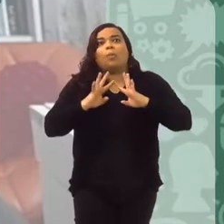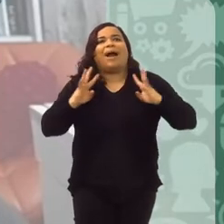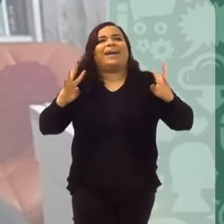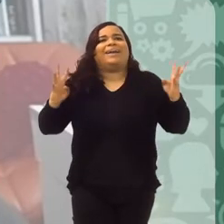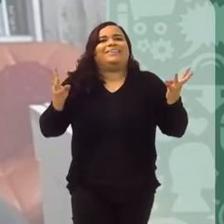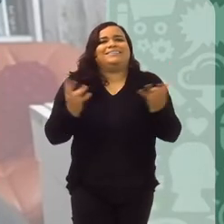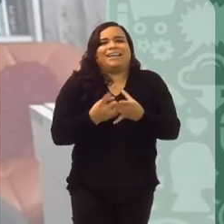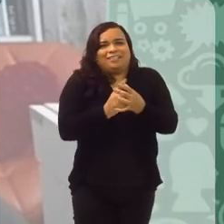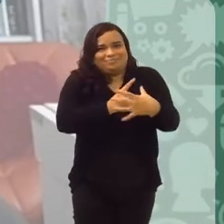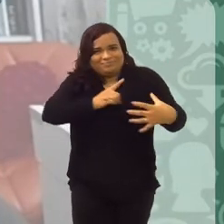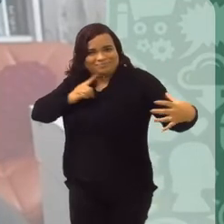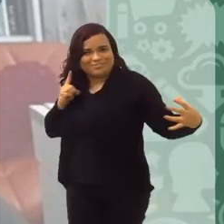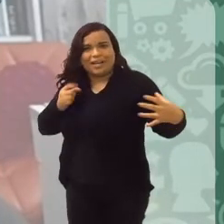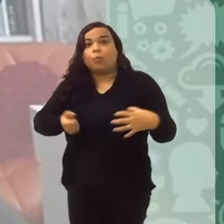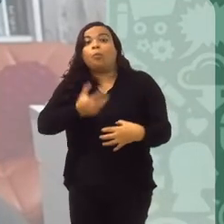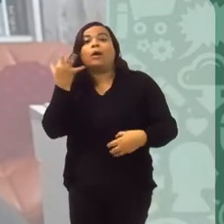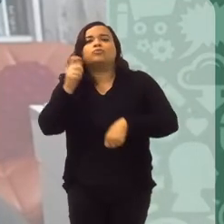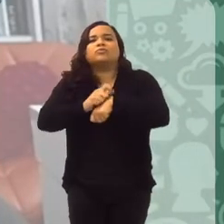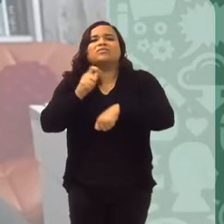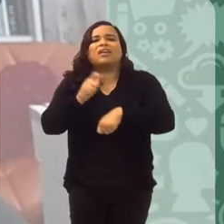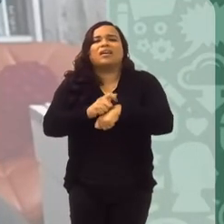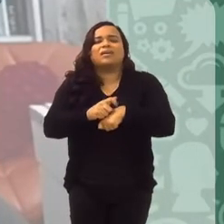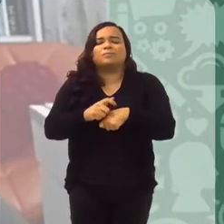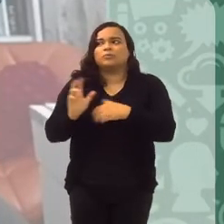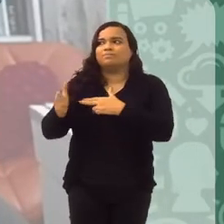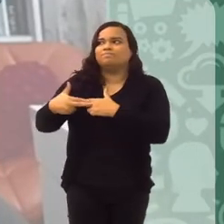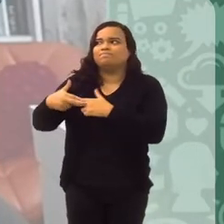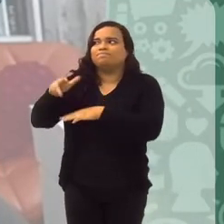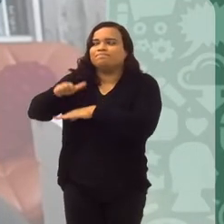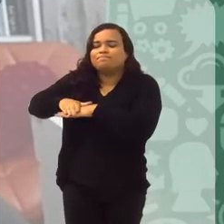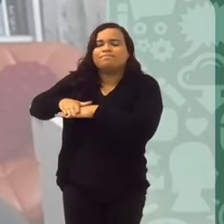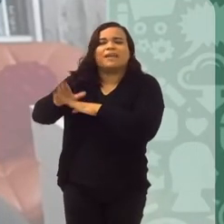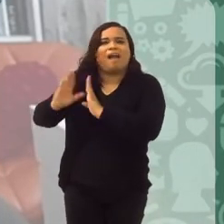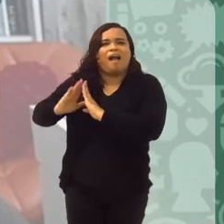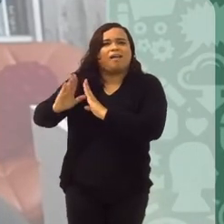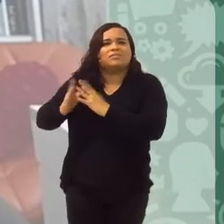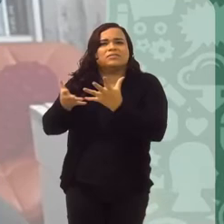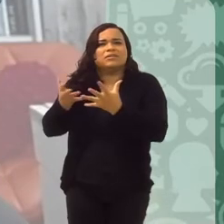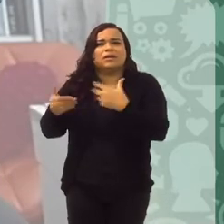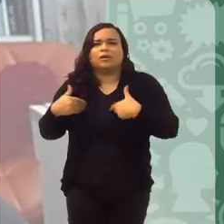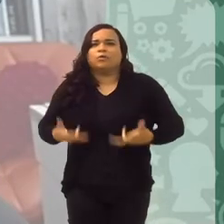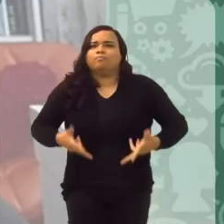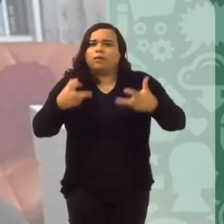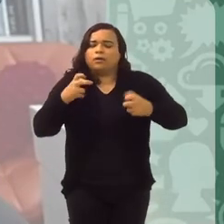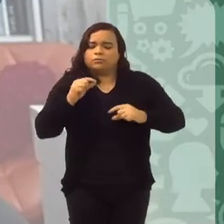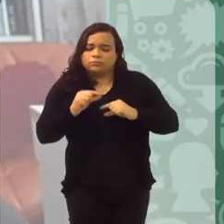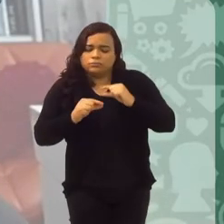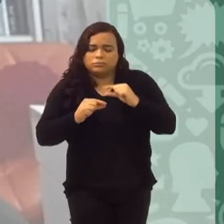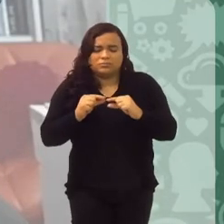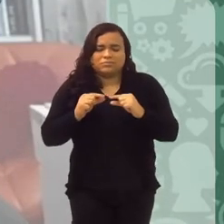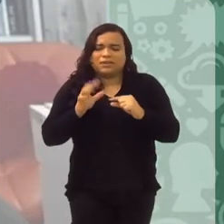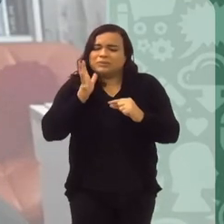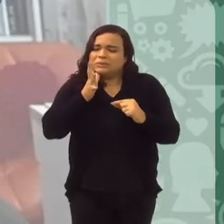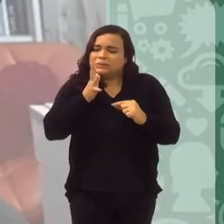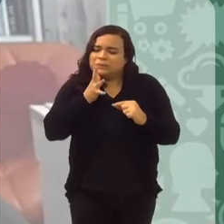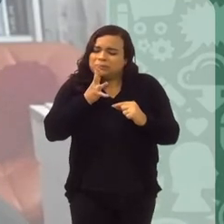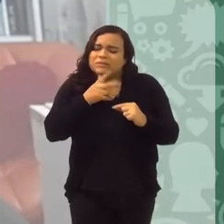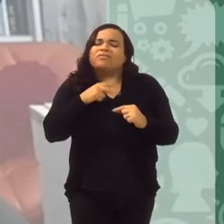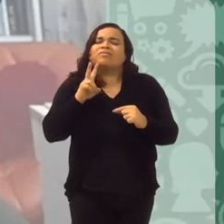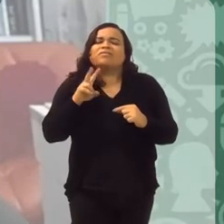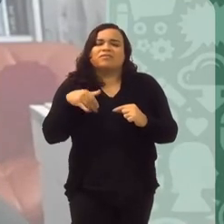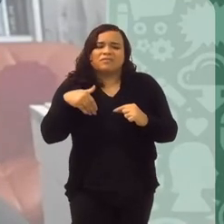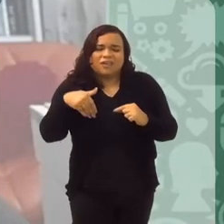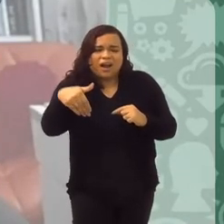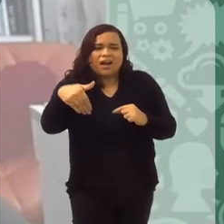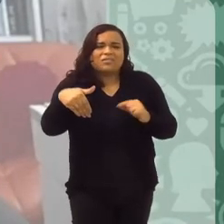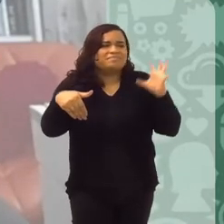a quarentena, né, que nós fomos submetidos. E aí, aos poucos, eu percebi que aquilo não seria por